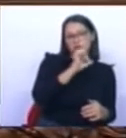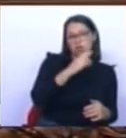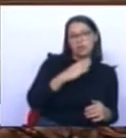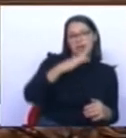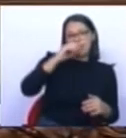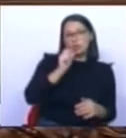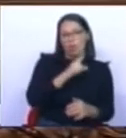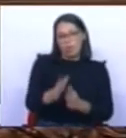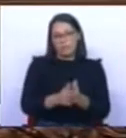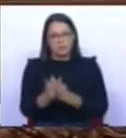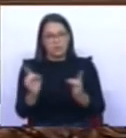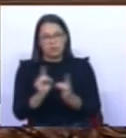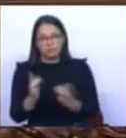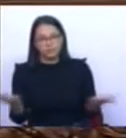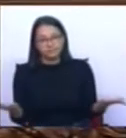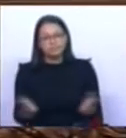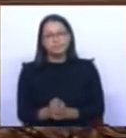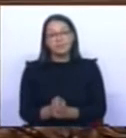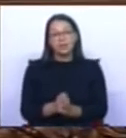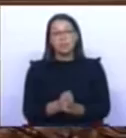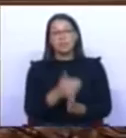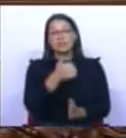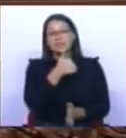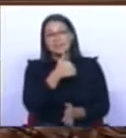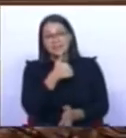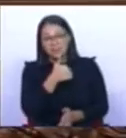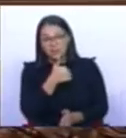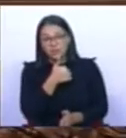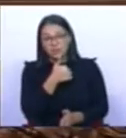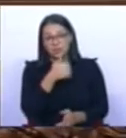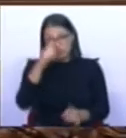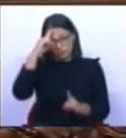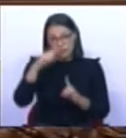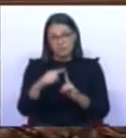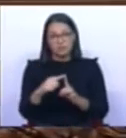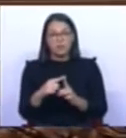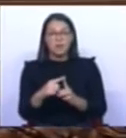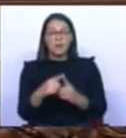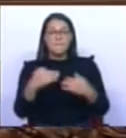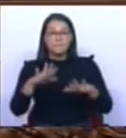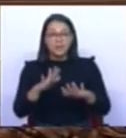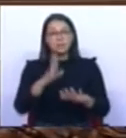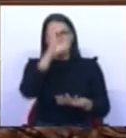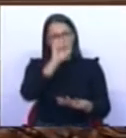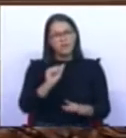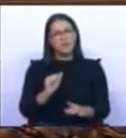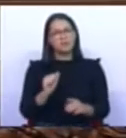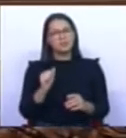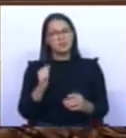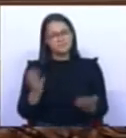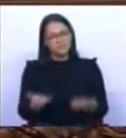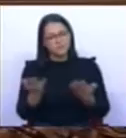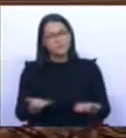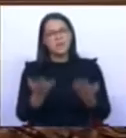das nossas vidas passa por decisões compatíveis com esse objetivo, mas o Governo insiste na obsessão da construção de uma